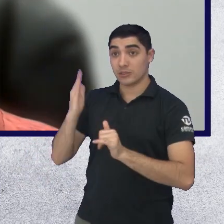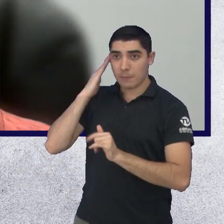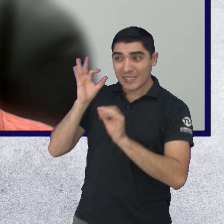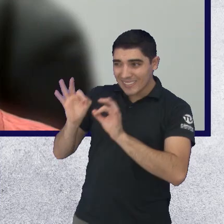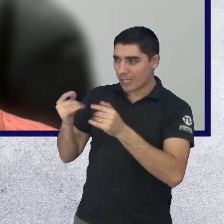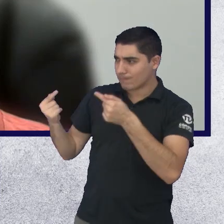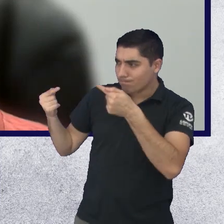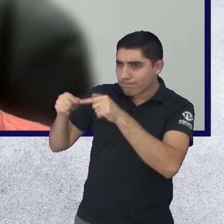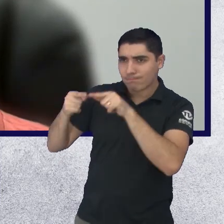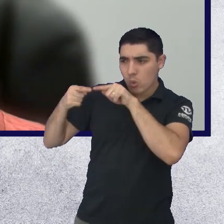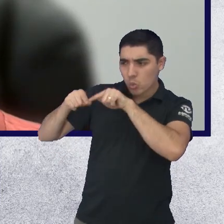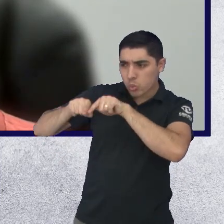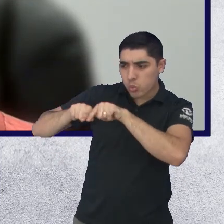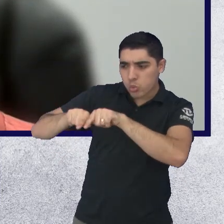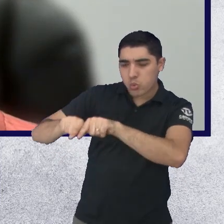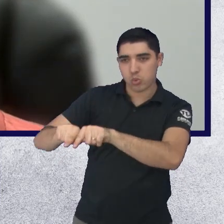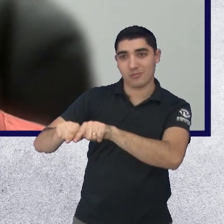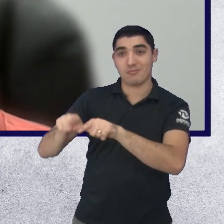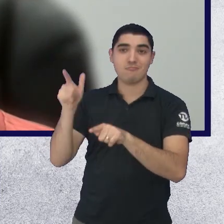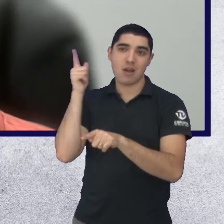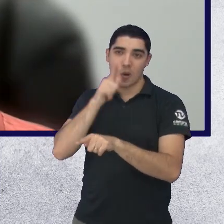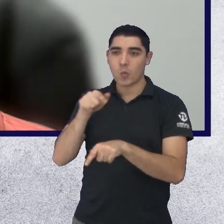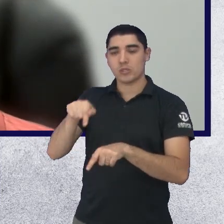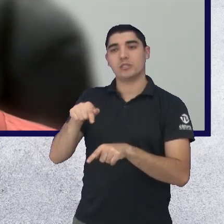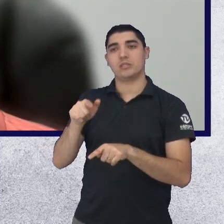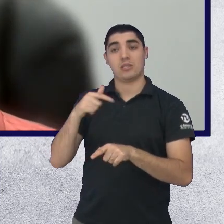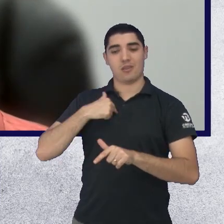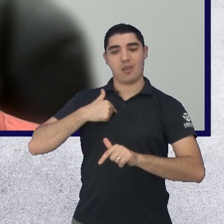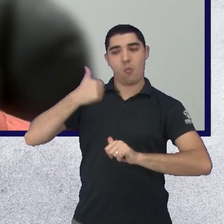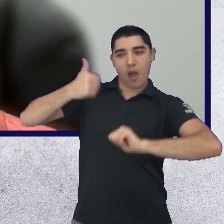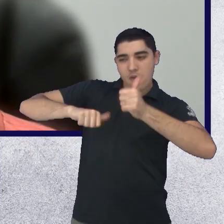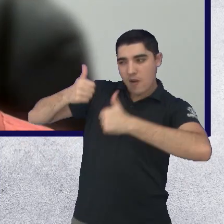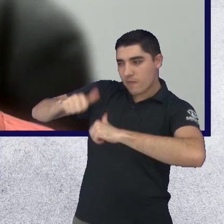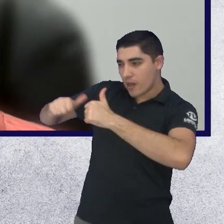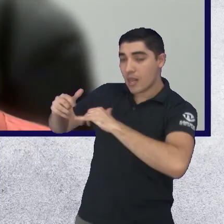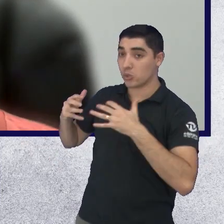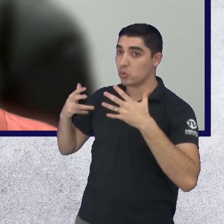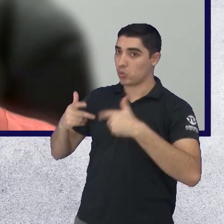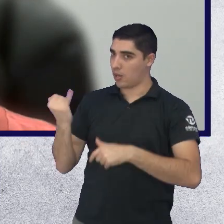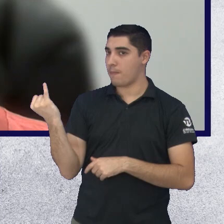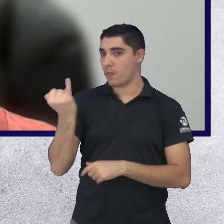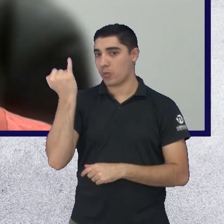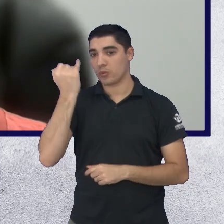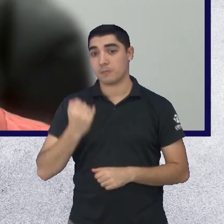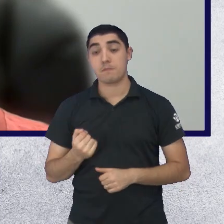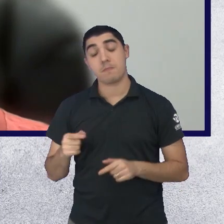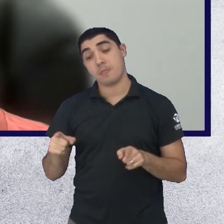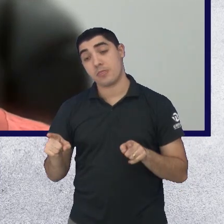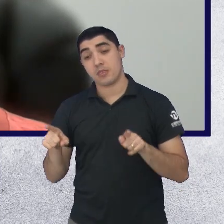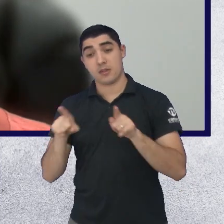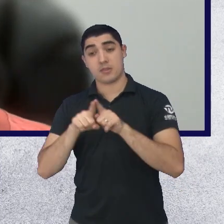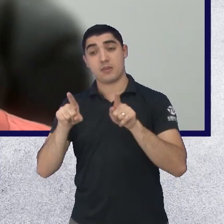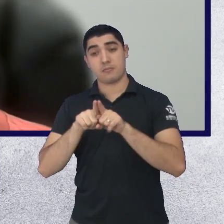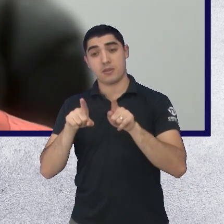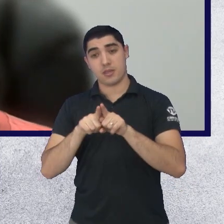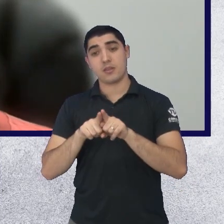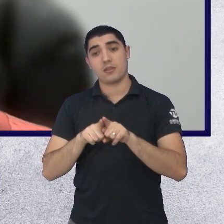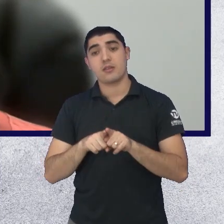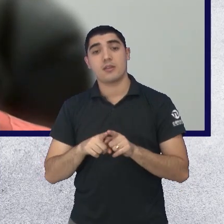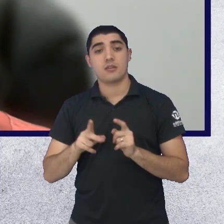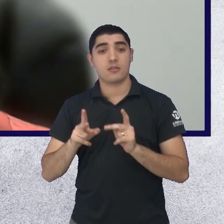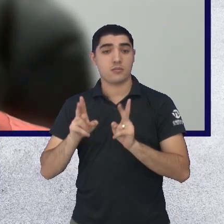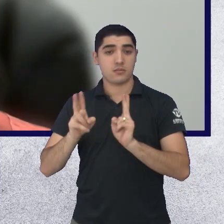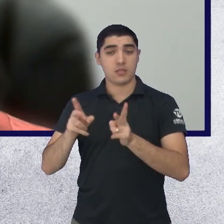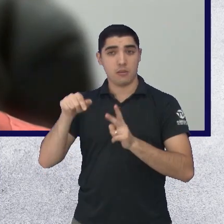pago, está surtindo de efeito. E ele precisa acompanhar, né? Ele precisa ter isso na mão. Fora isso, a gente fala muito também, né,